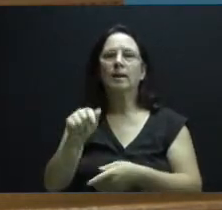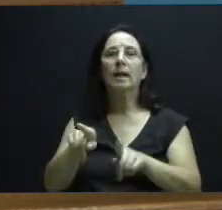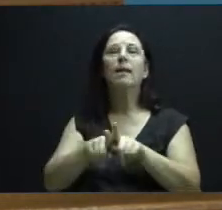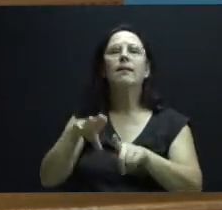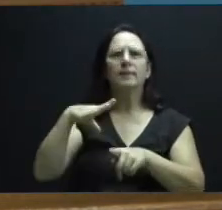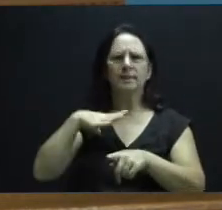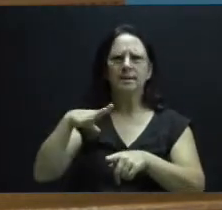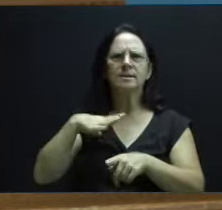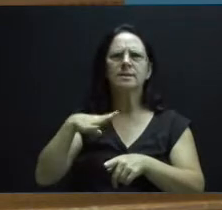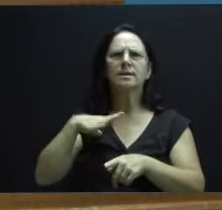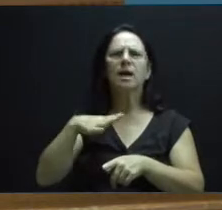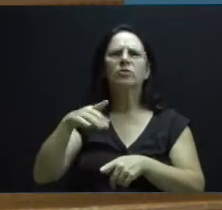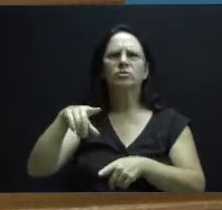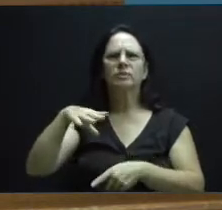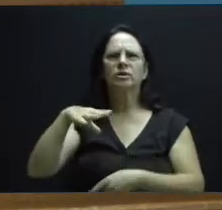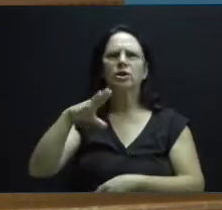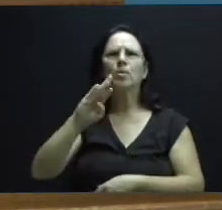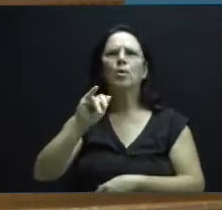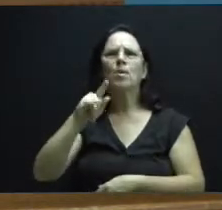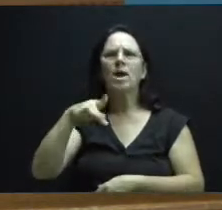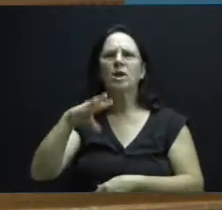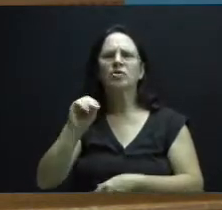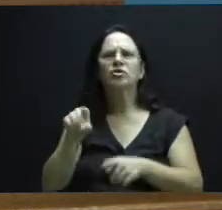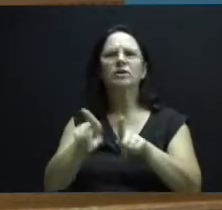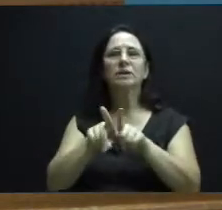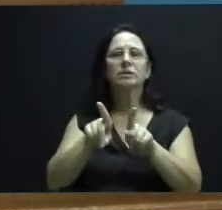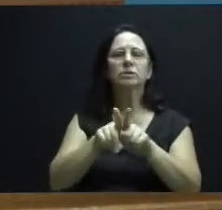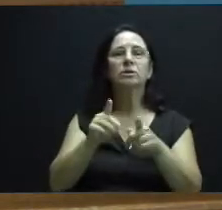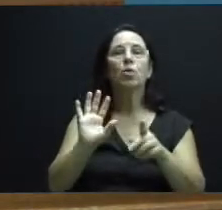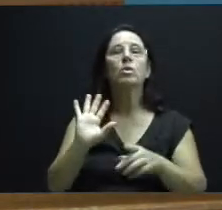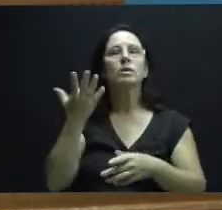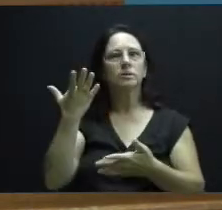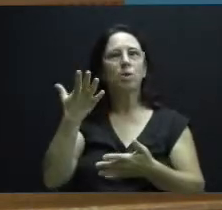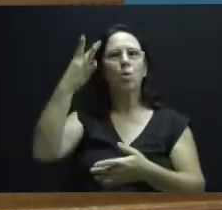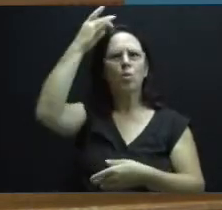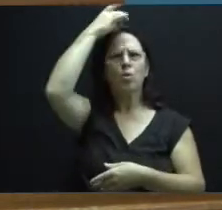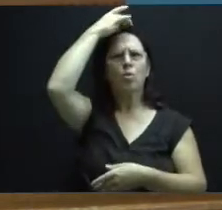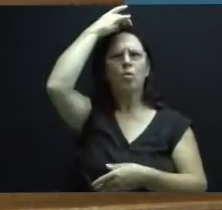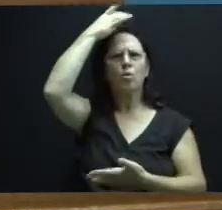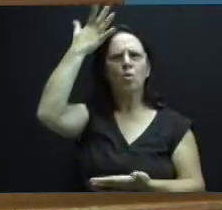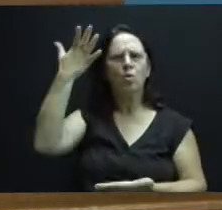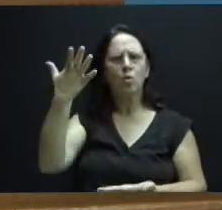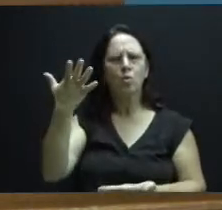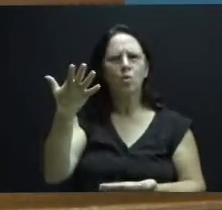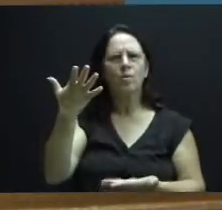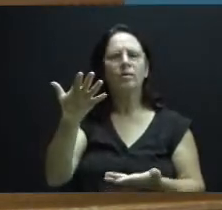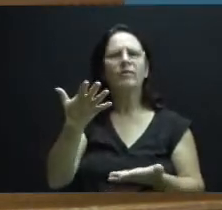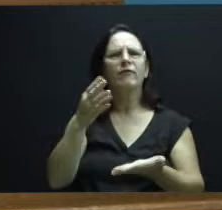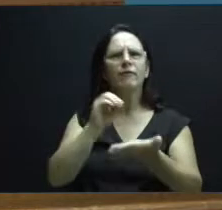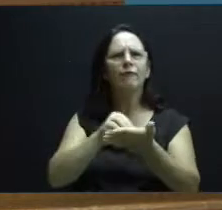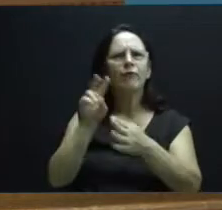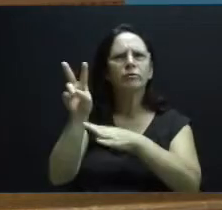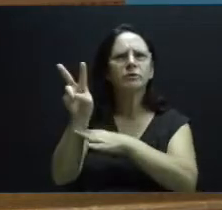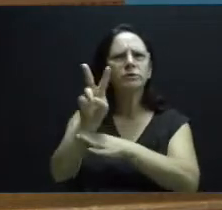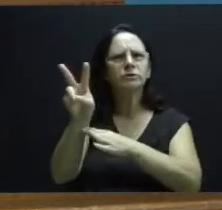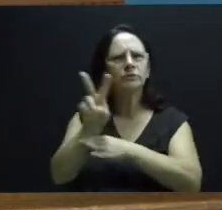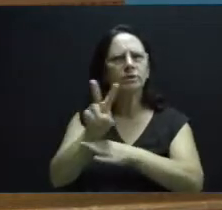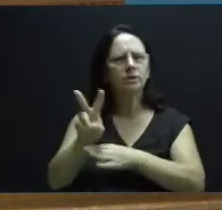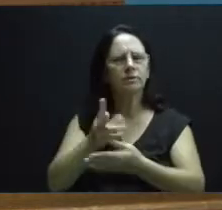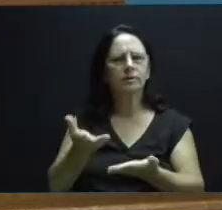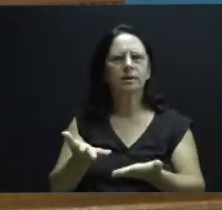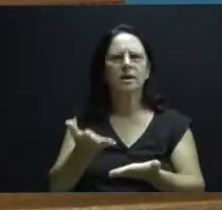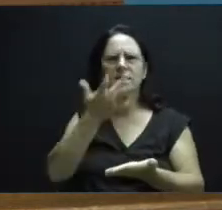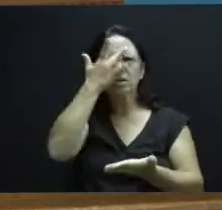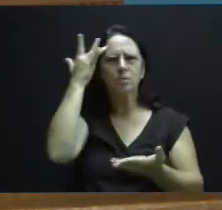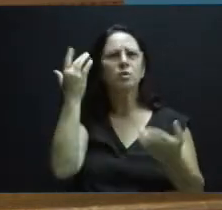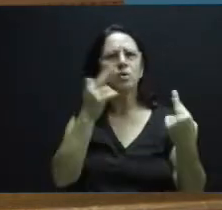foi um crime que ocorreu o crime por que somente ocorreu por culpa ou seja negligência imprudência imperícia das partes que